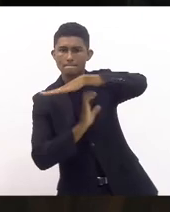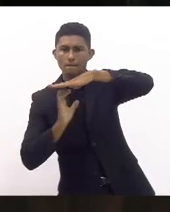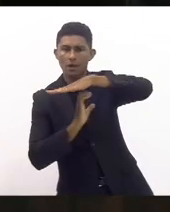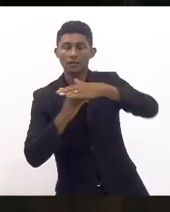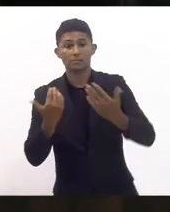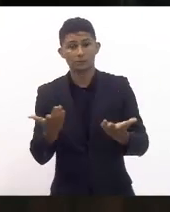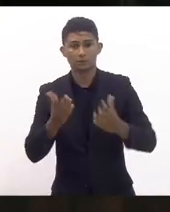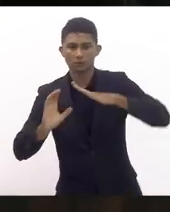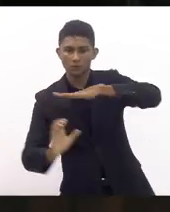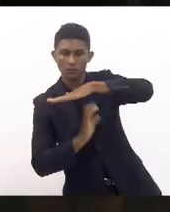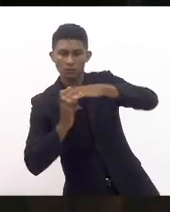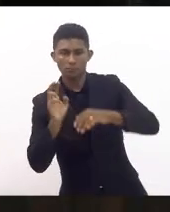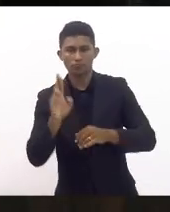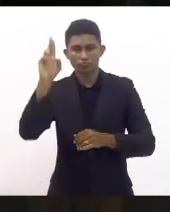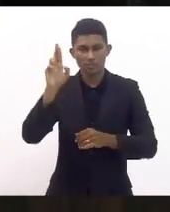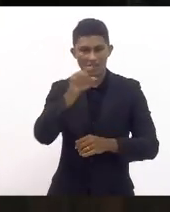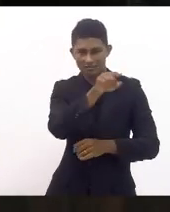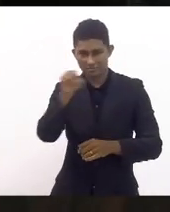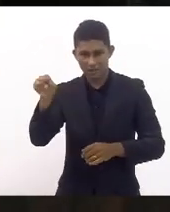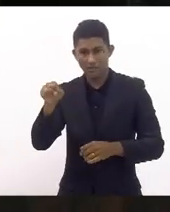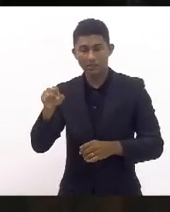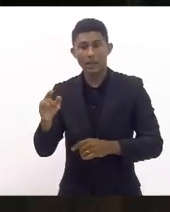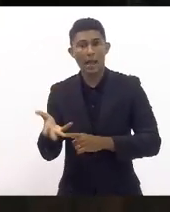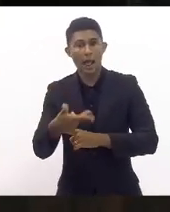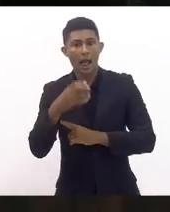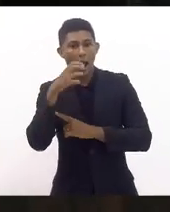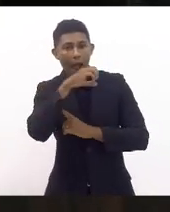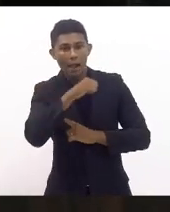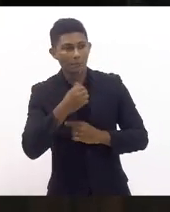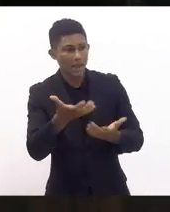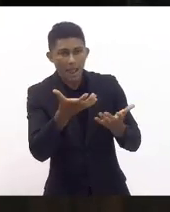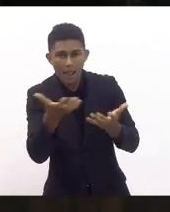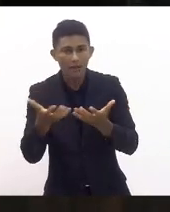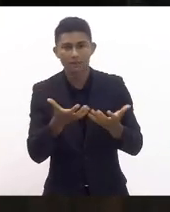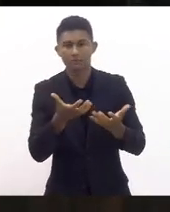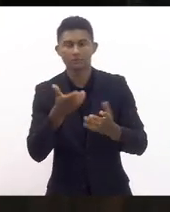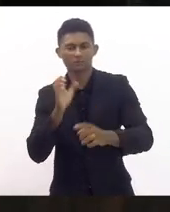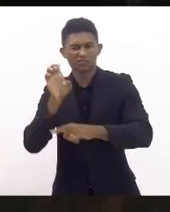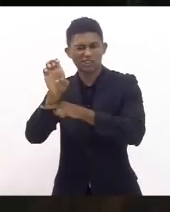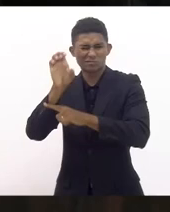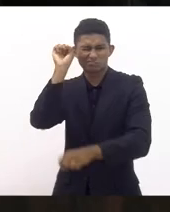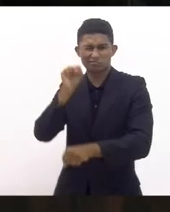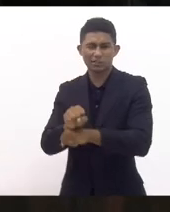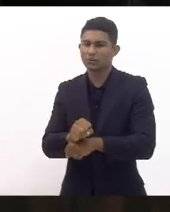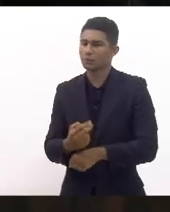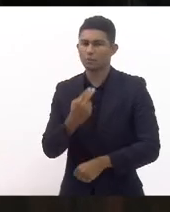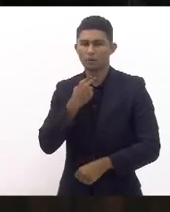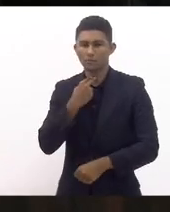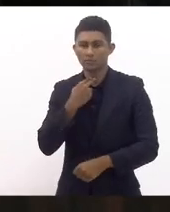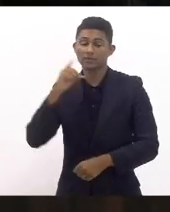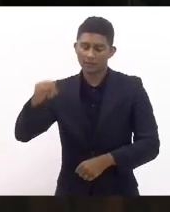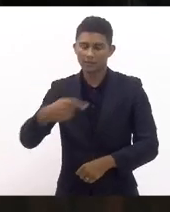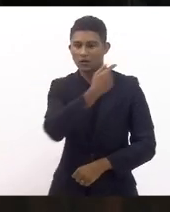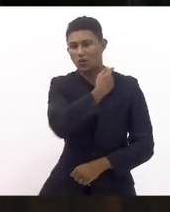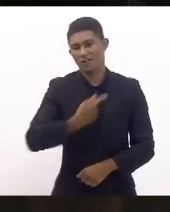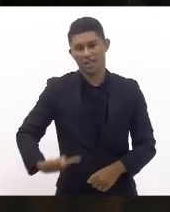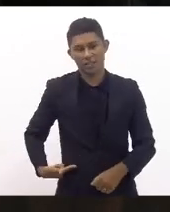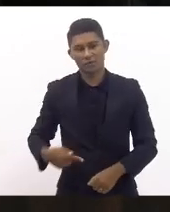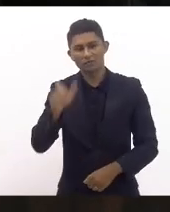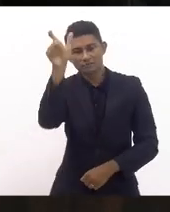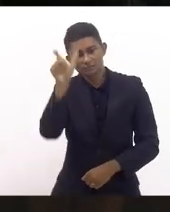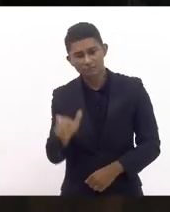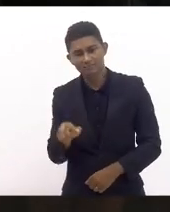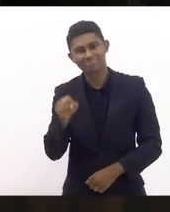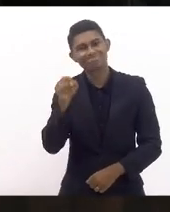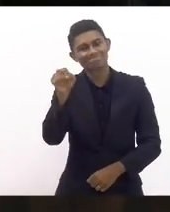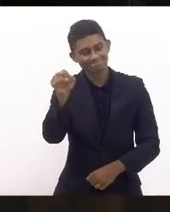pressa, e o Estado não pode parar. E esse é o governo do Cláudio Castro, um governo de portas abertas, é o